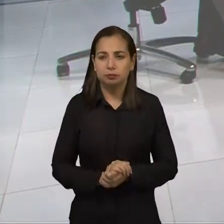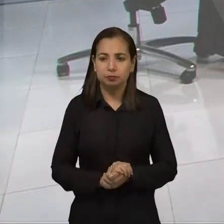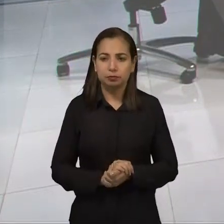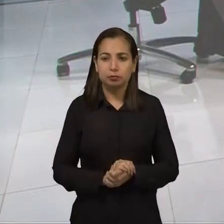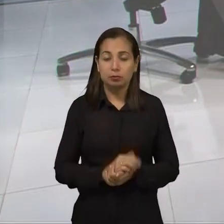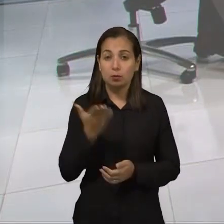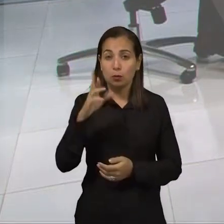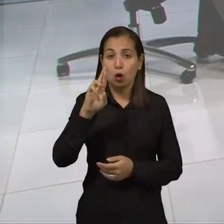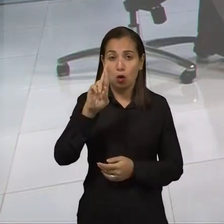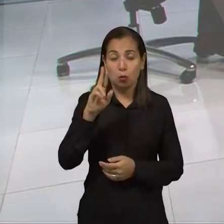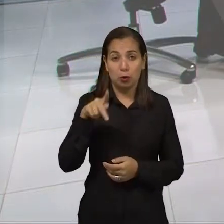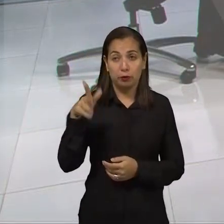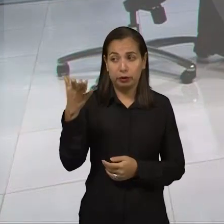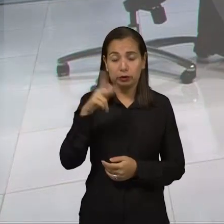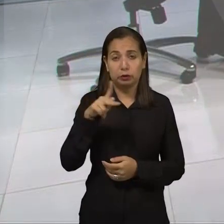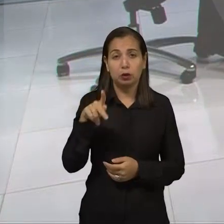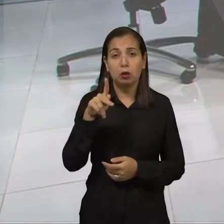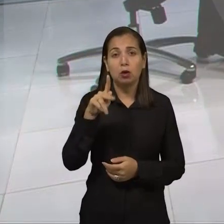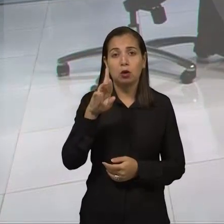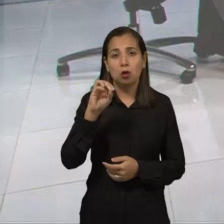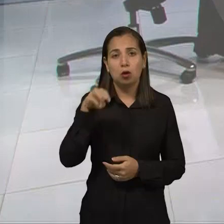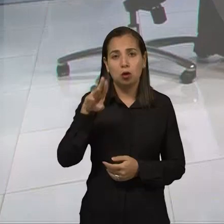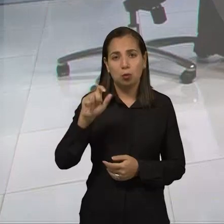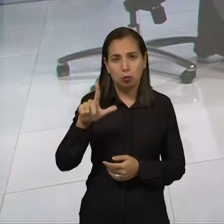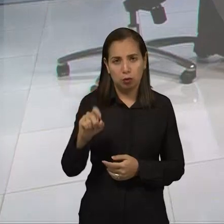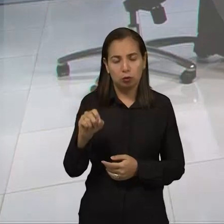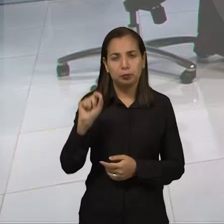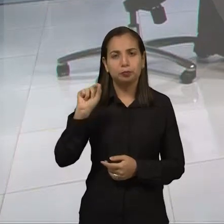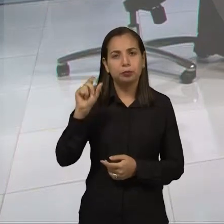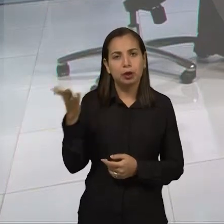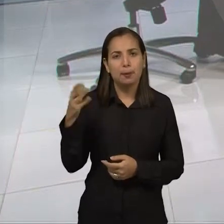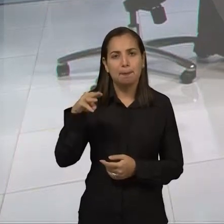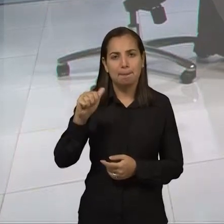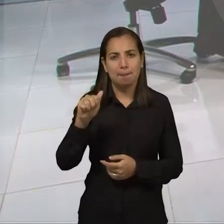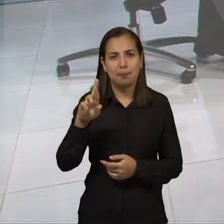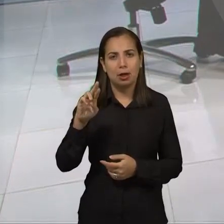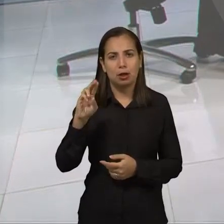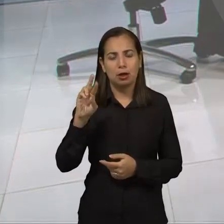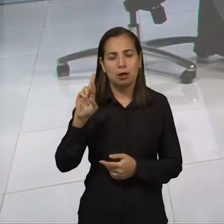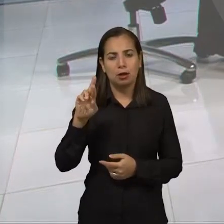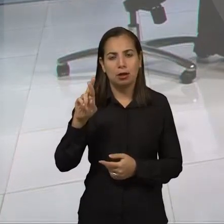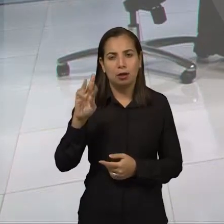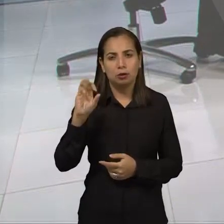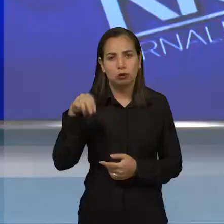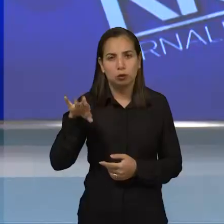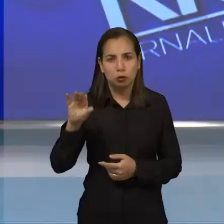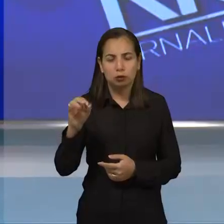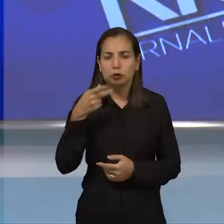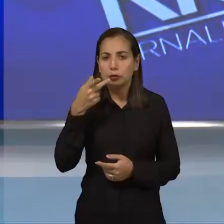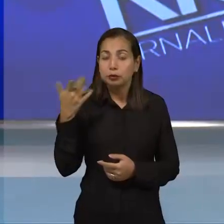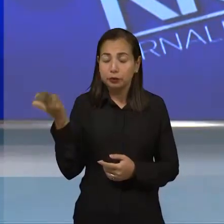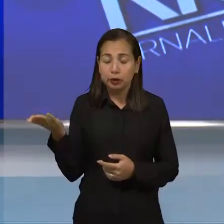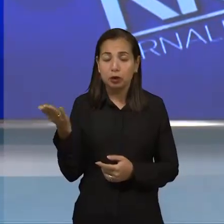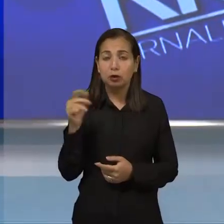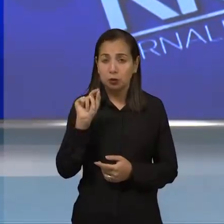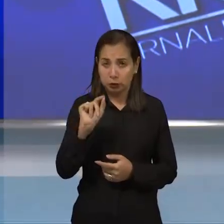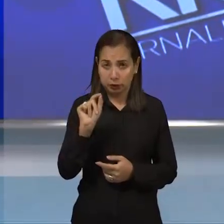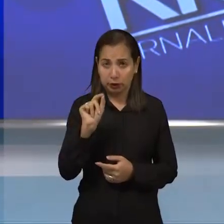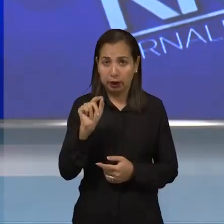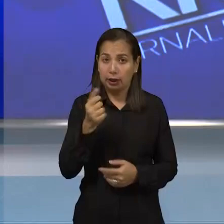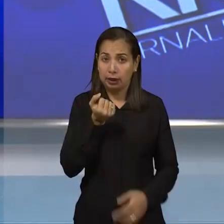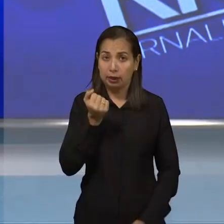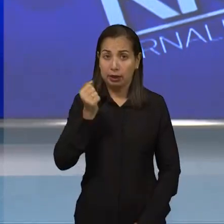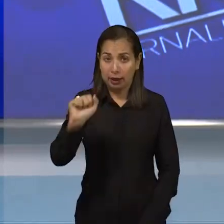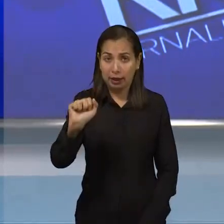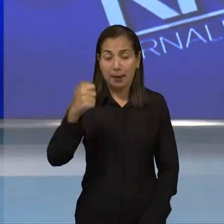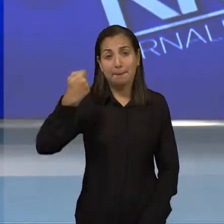professor Rômulo, as palavras do doutor Martônio e do doutor Hélio Parente, professor Rômulo, eles quase que defenderam